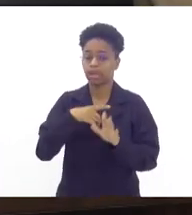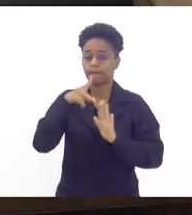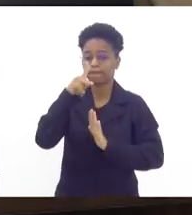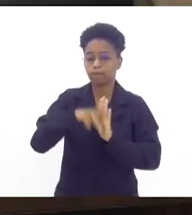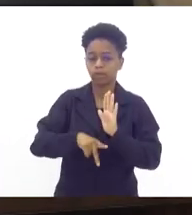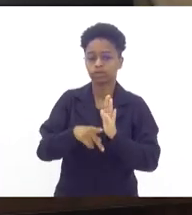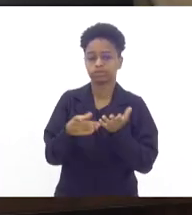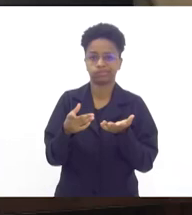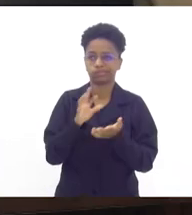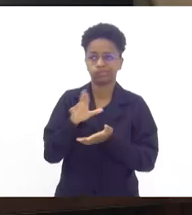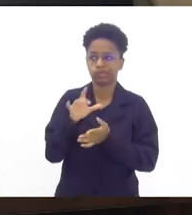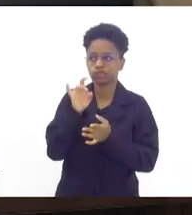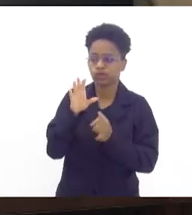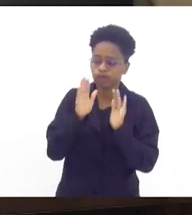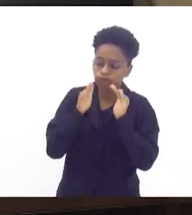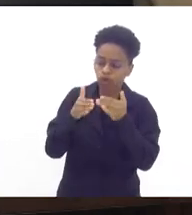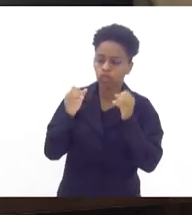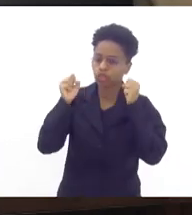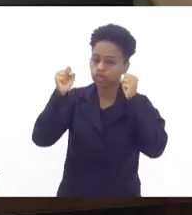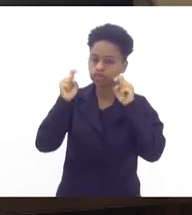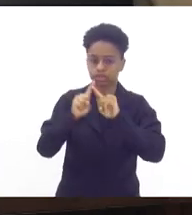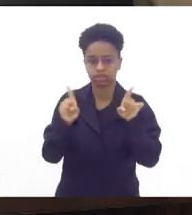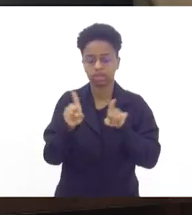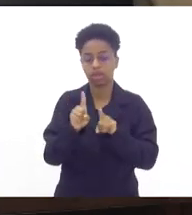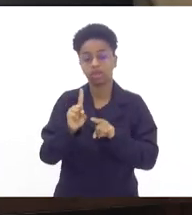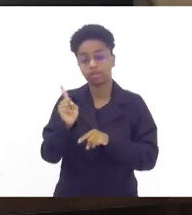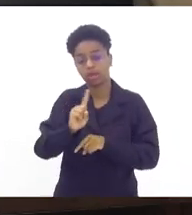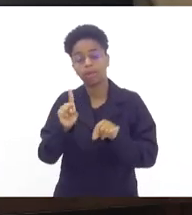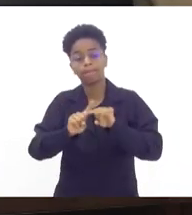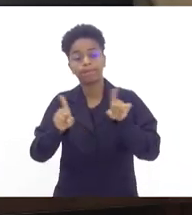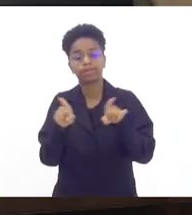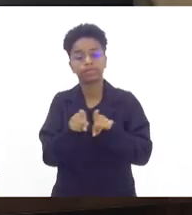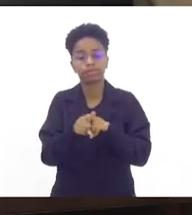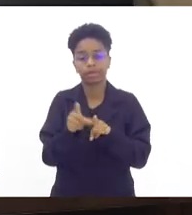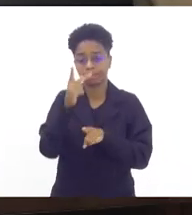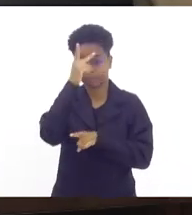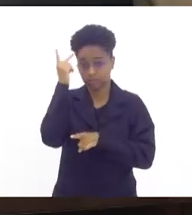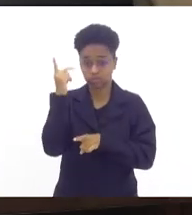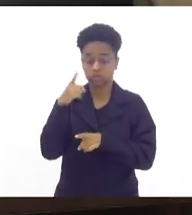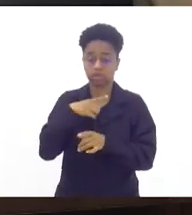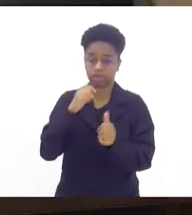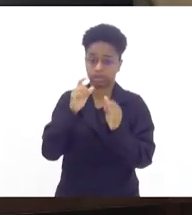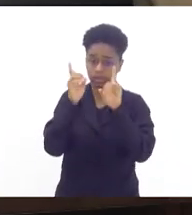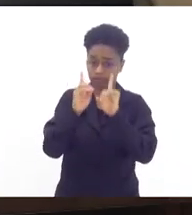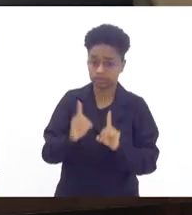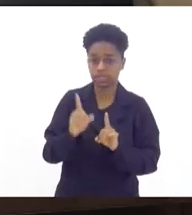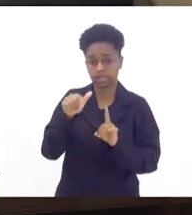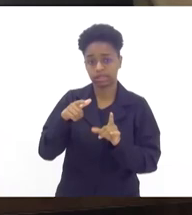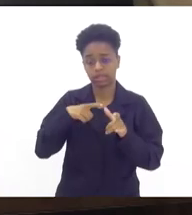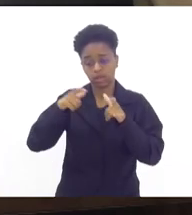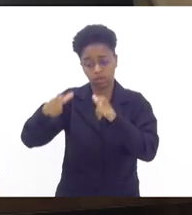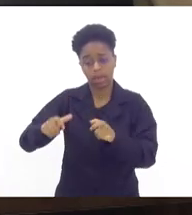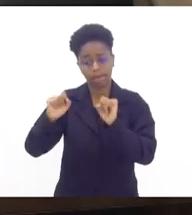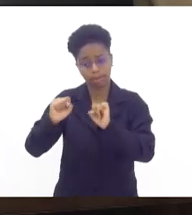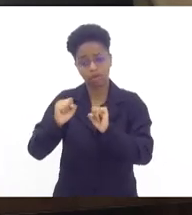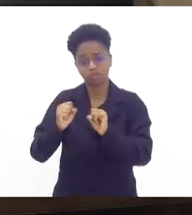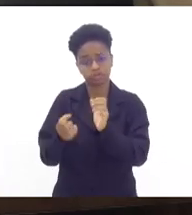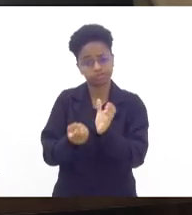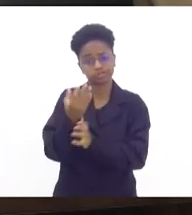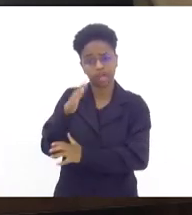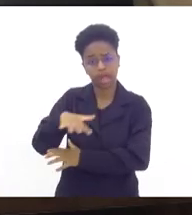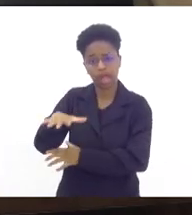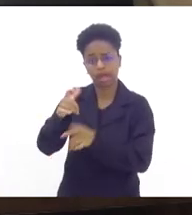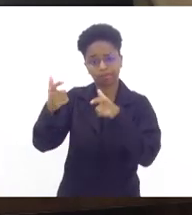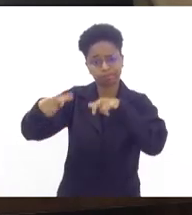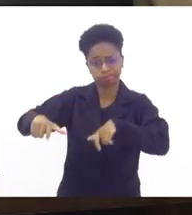não só para as torcidas mas também para as pessoas com deficiência que ele é um grande espaço para atletismo que possa desenvolver e por final né